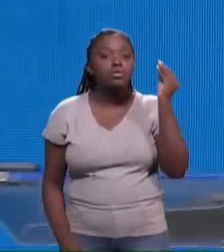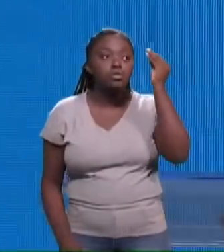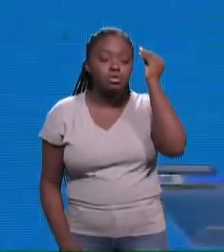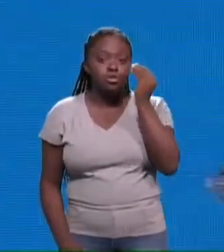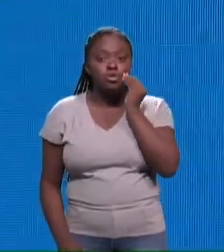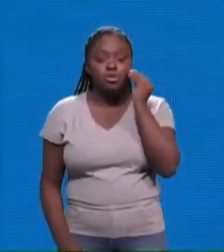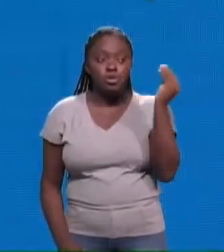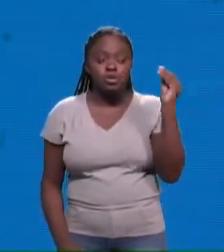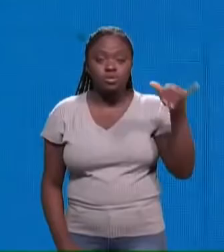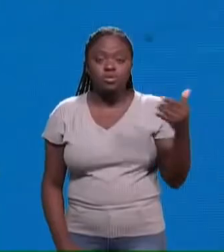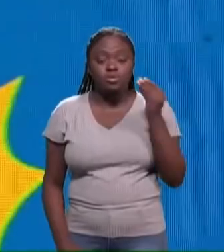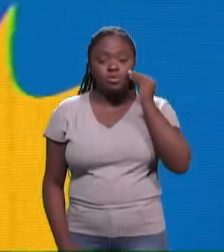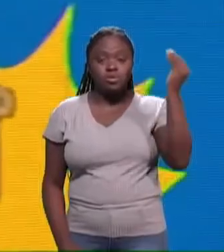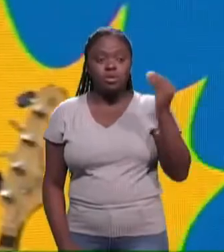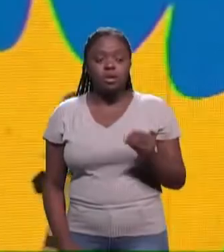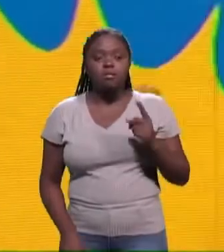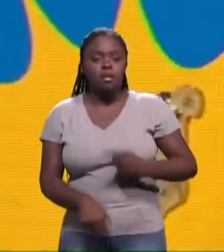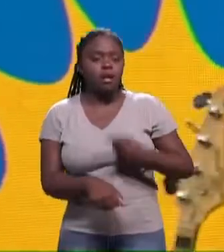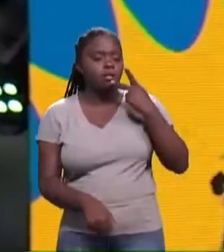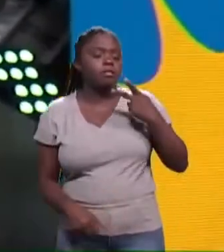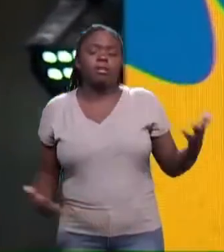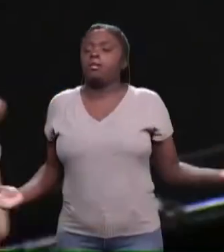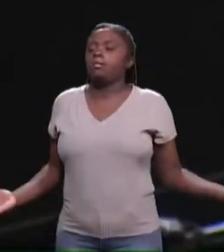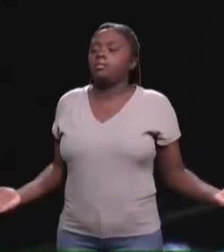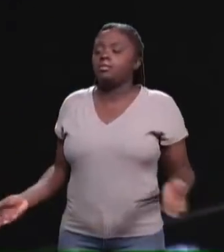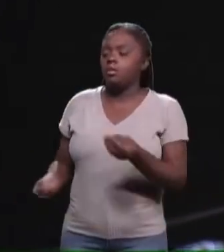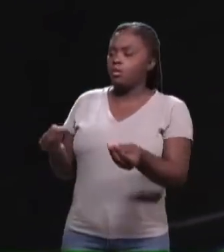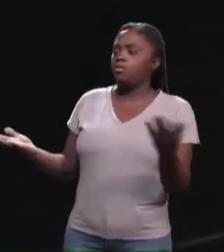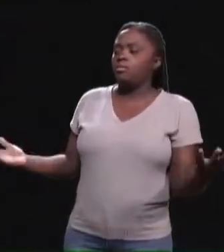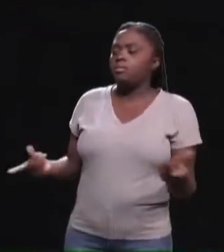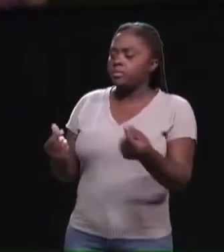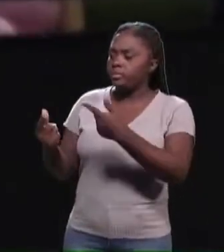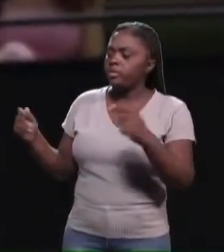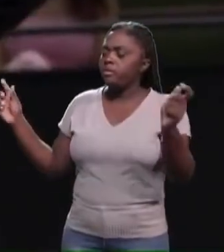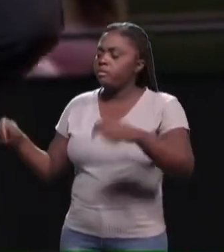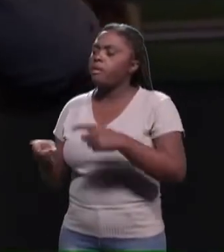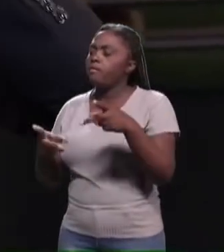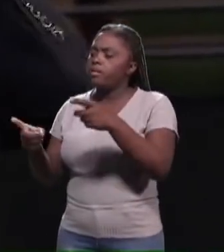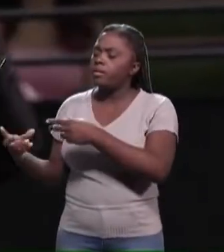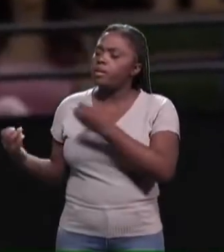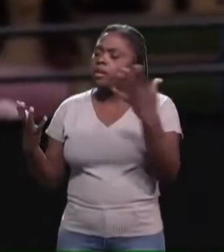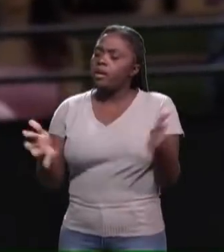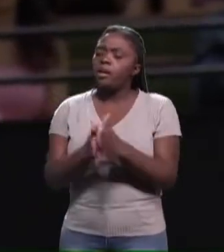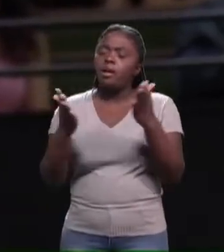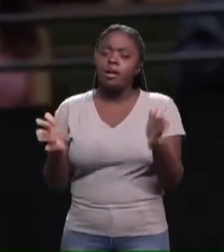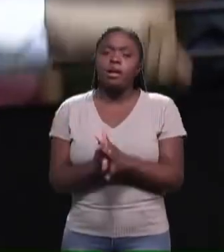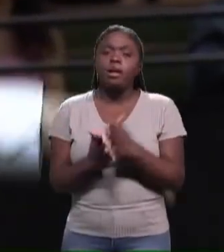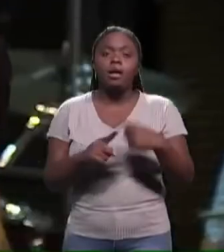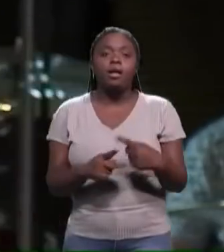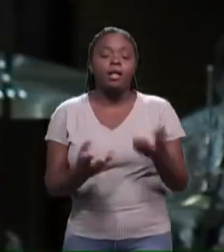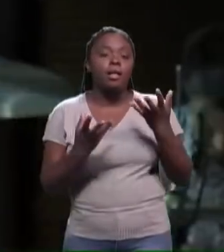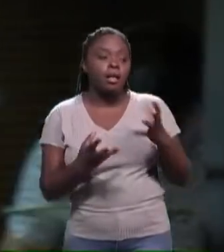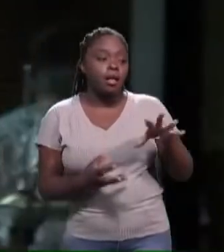que ele endemoniou. Não é possível. Esse dinheiro aqui podia ser vendido e o dinheiro dado para os pobres. É porque ele queria pôr a mão no